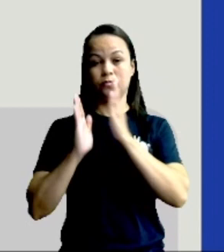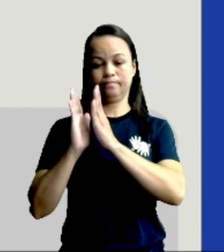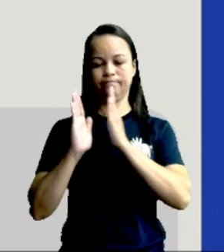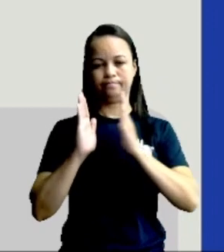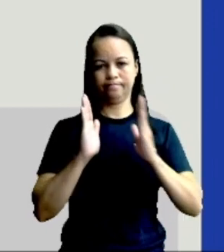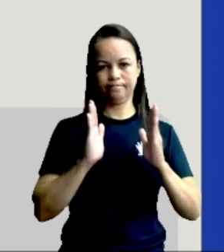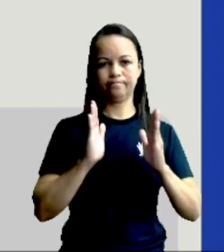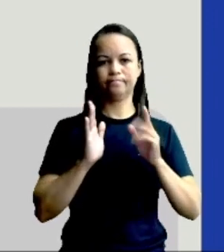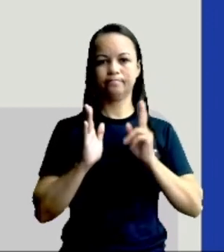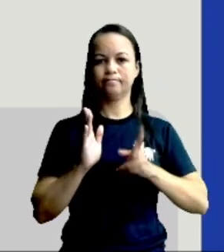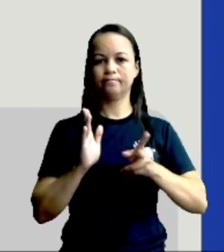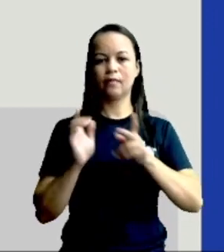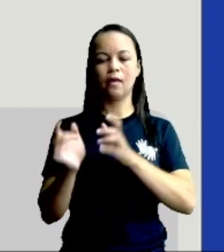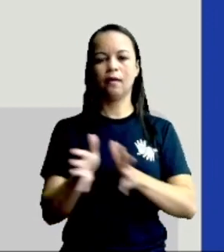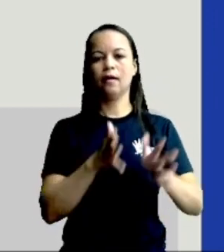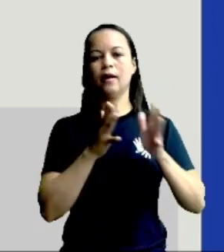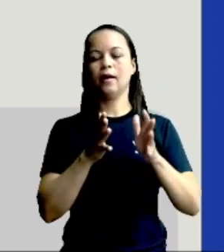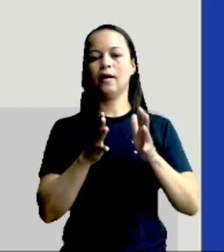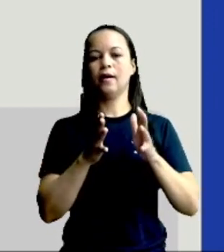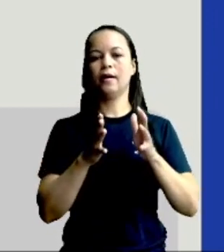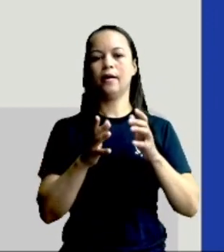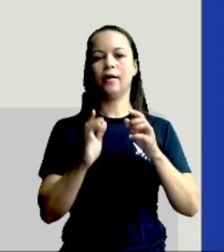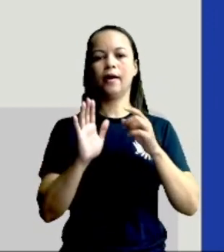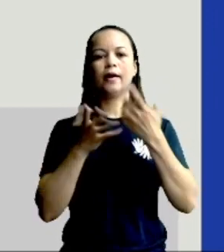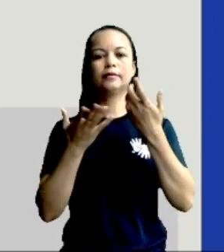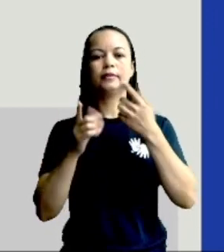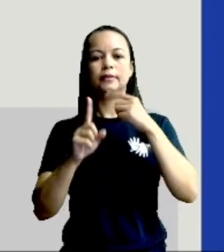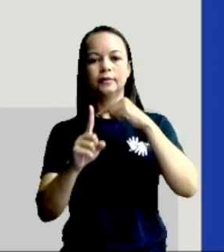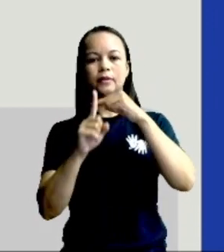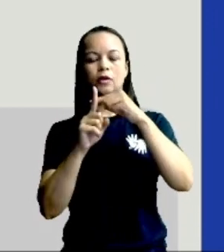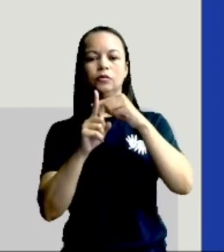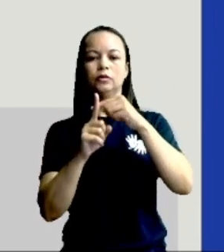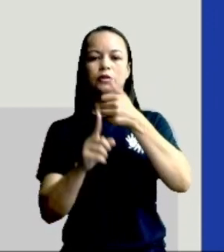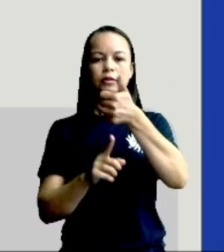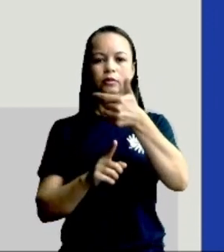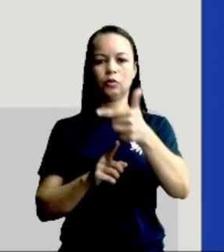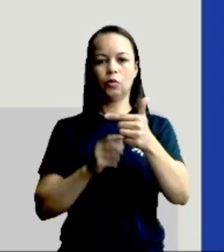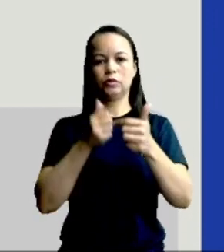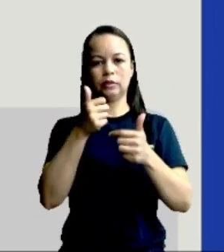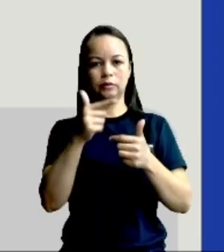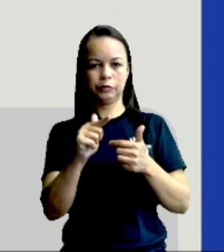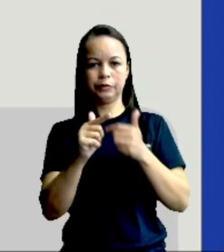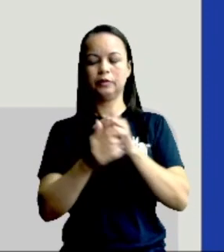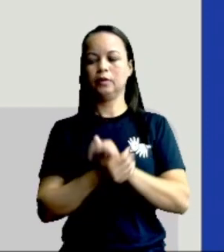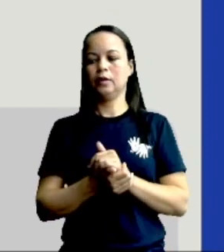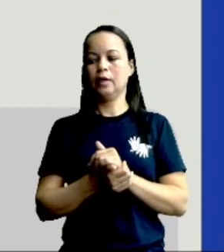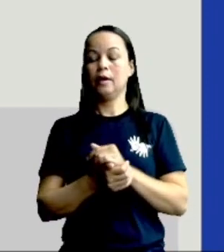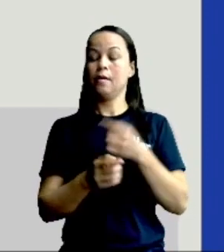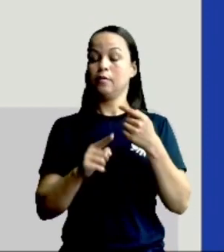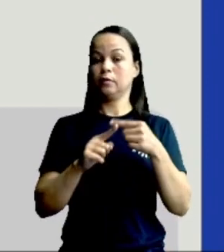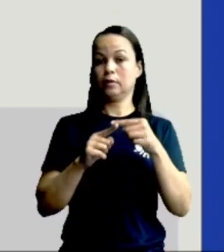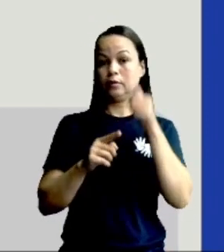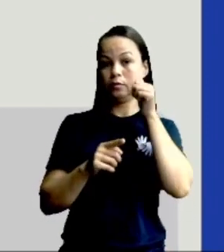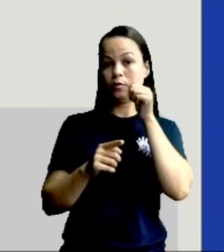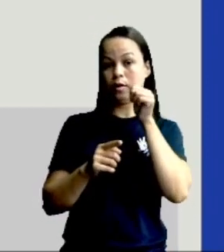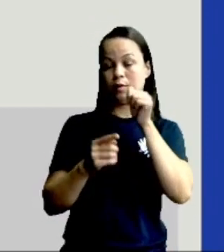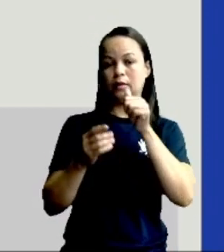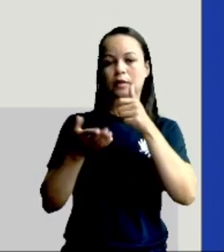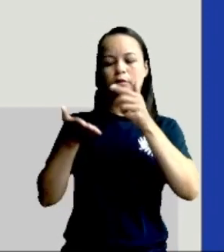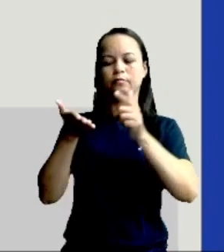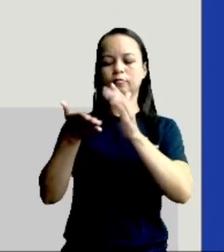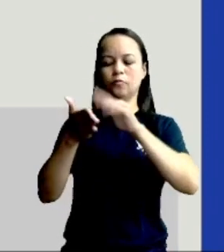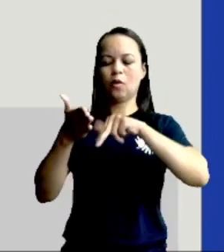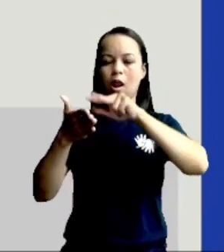sequência, a gente já percebeu que é a adição de 12 unidades. Portanto, Joana está lendo 12 páginas por